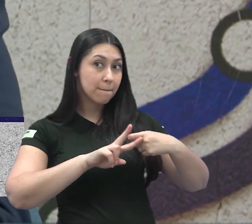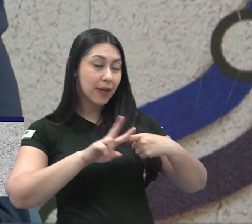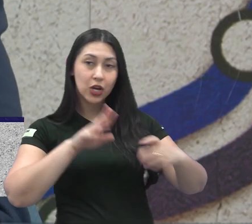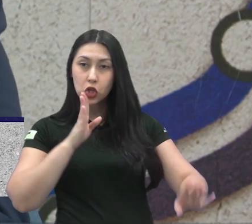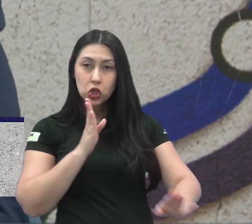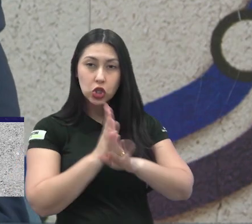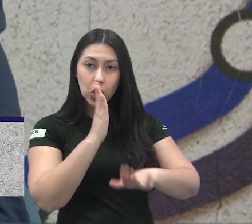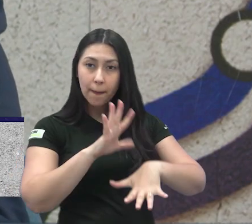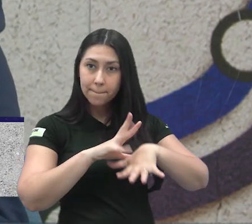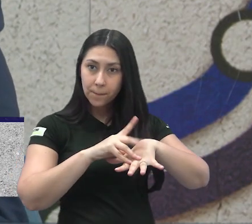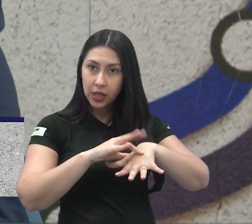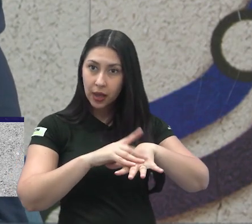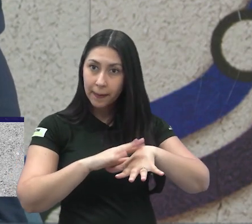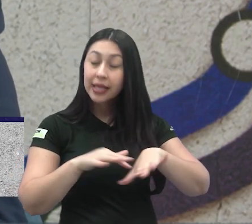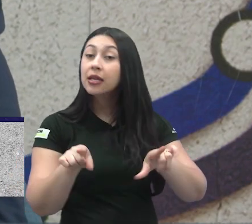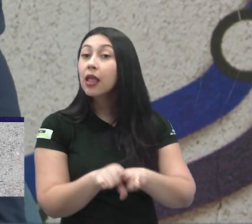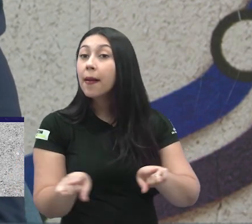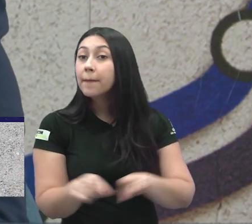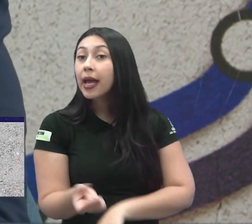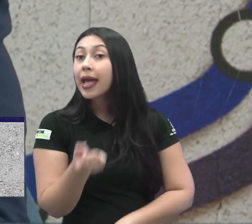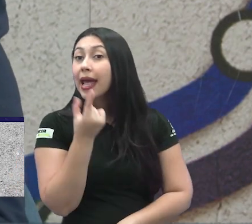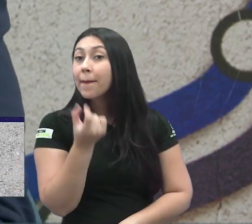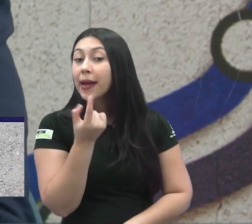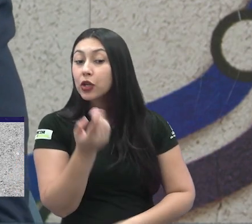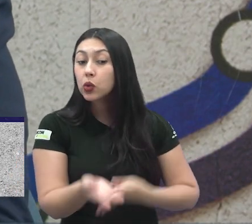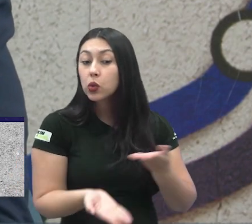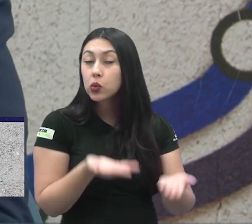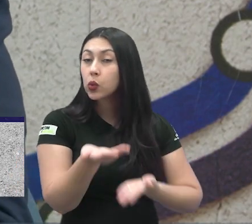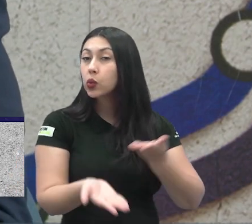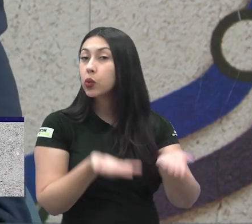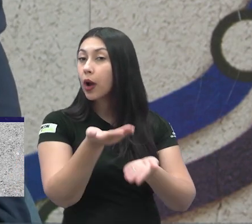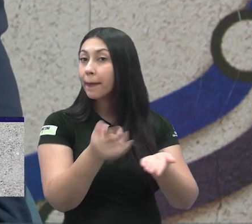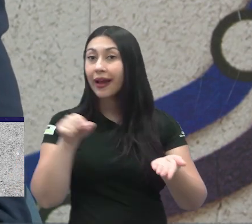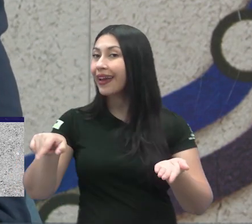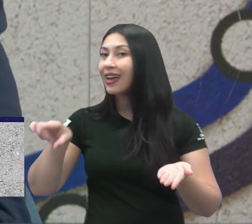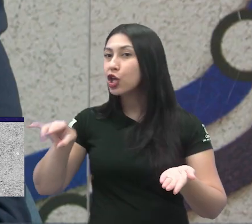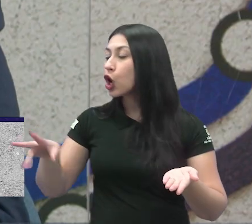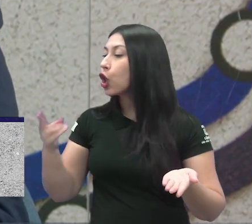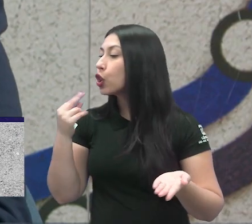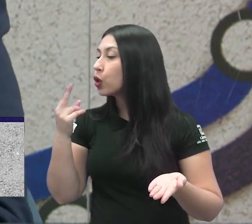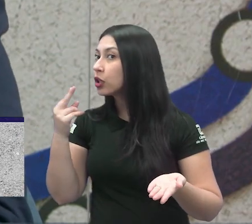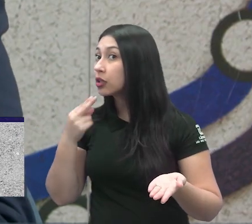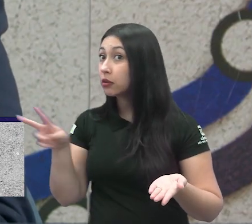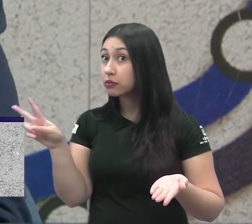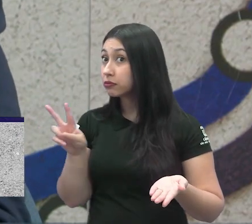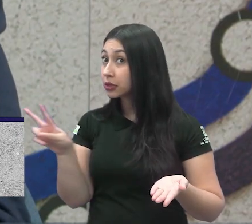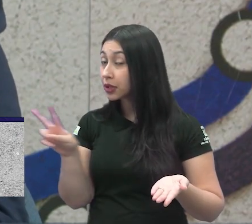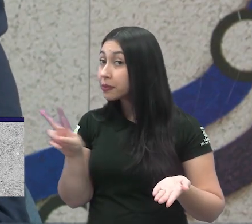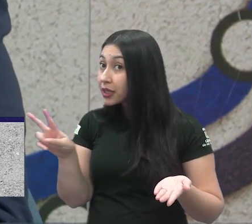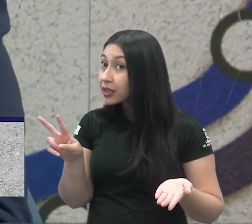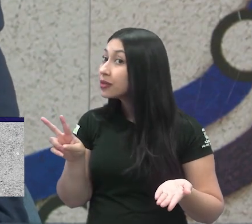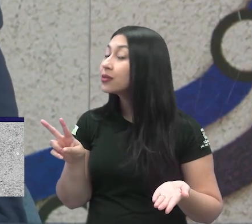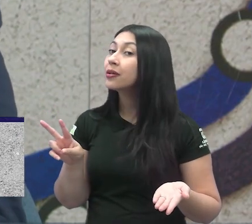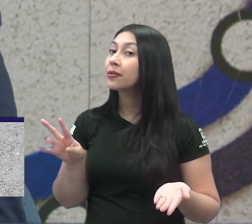porém ele não faz o tratamento da alopatia como veterinário. Ele vai prescrever a dieta, o complemento vitamínico